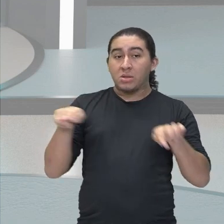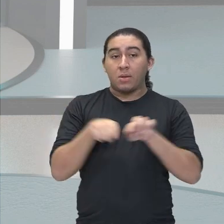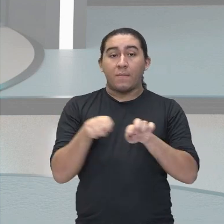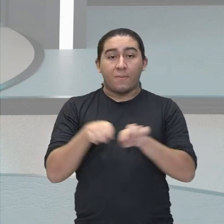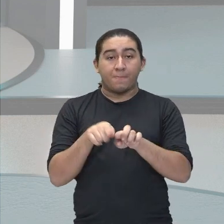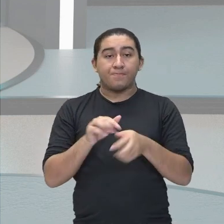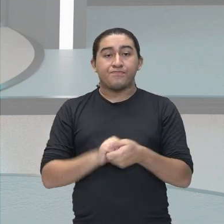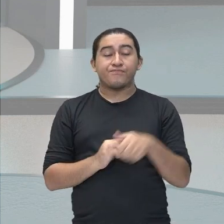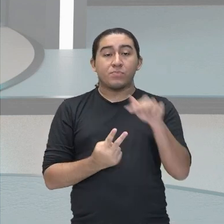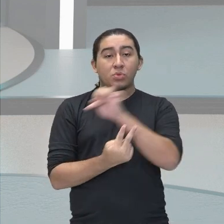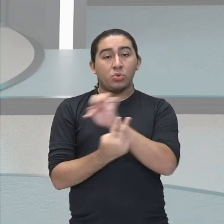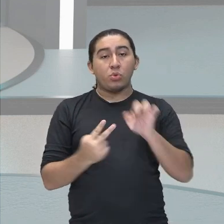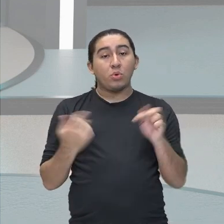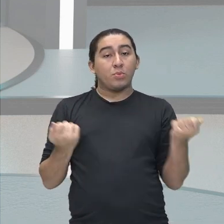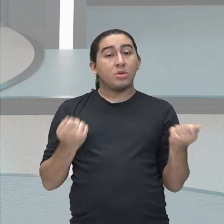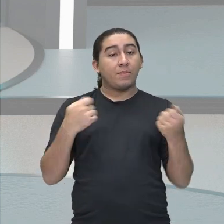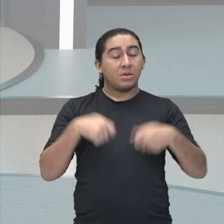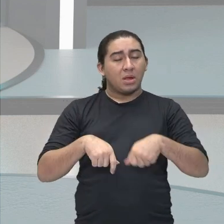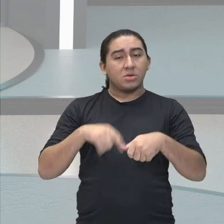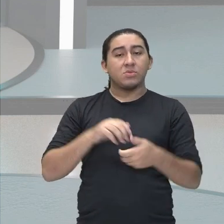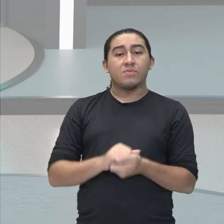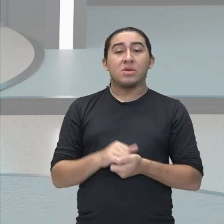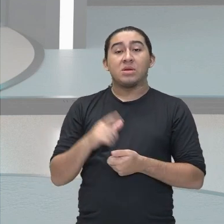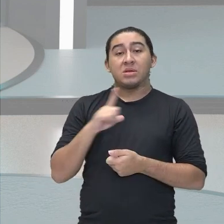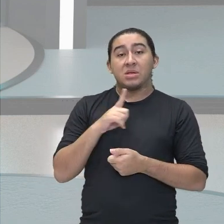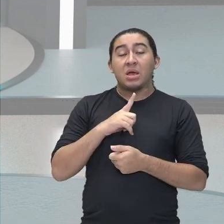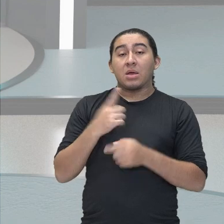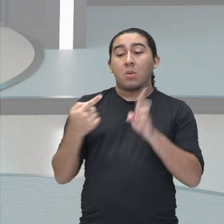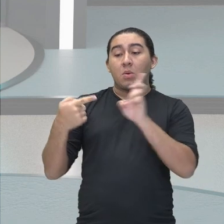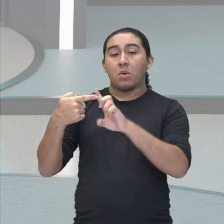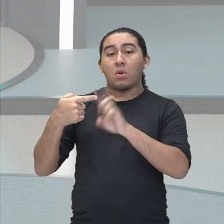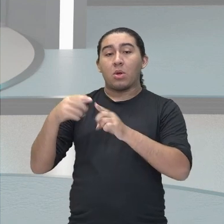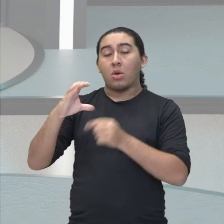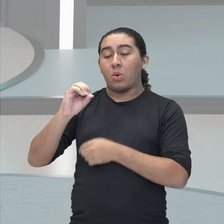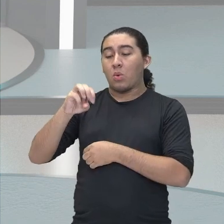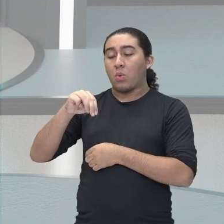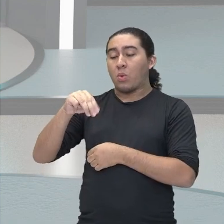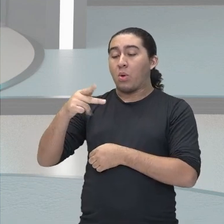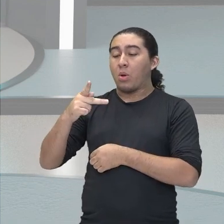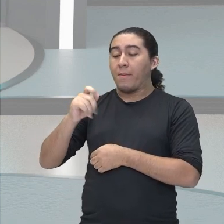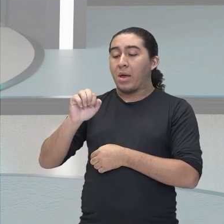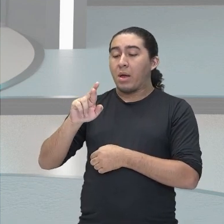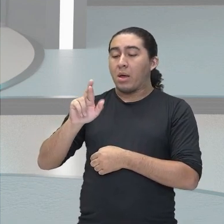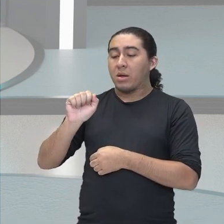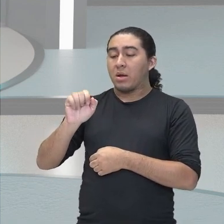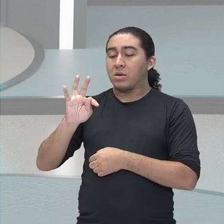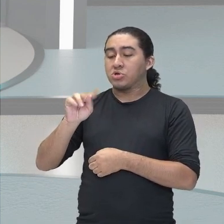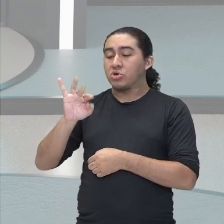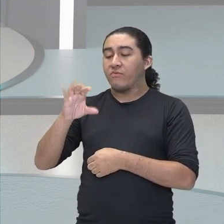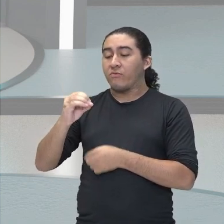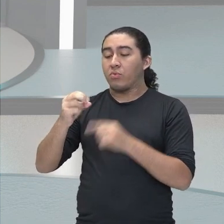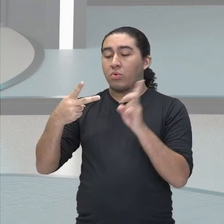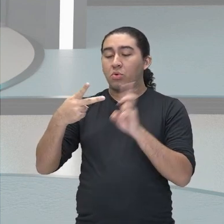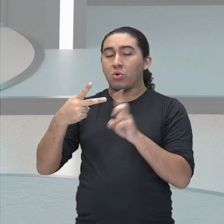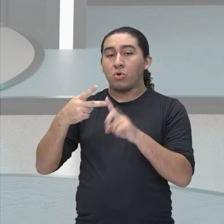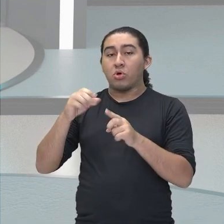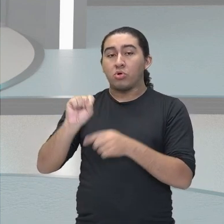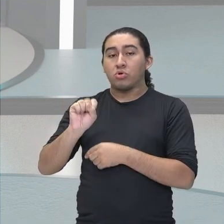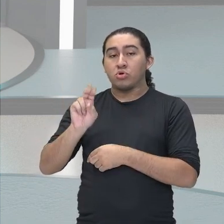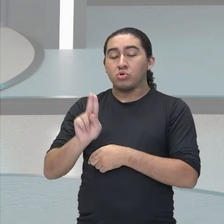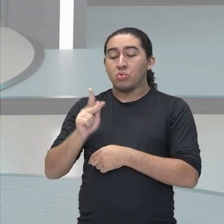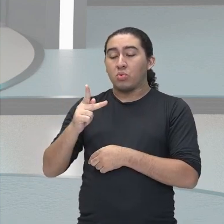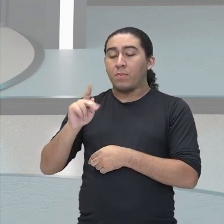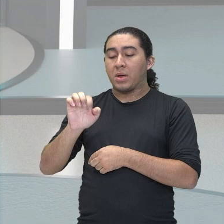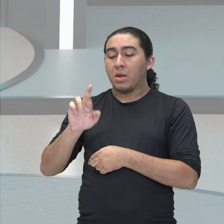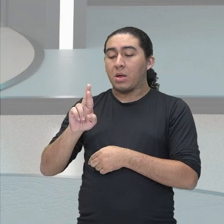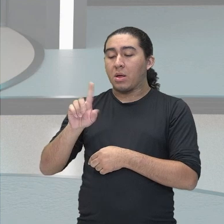dois os graus do adjetivo, o comparativo e o superlativo. Tá? Não vão se assustar, vocês vão